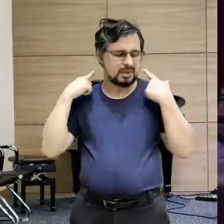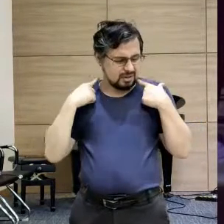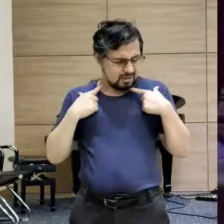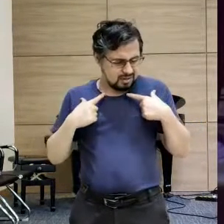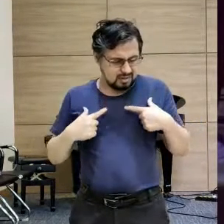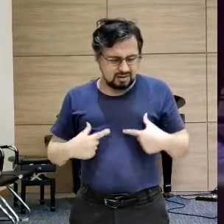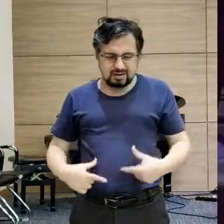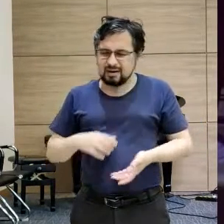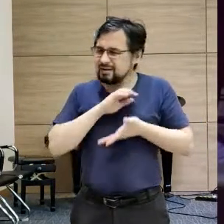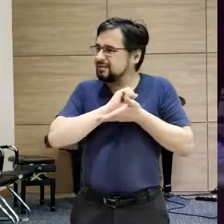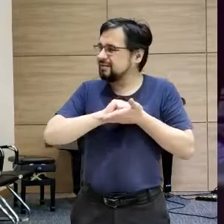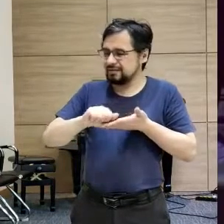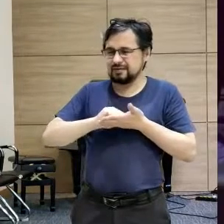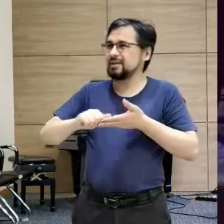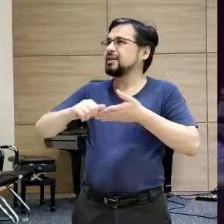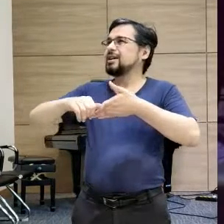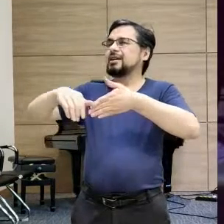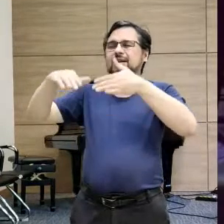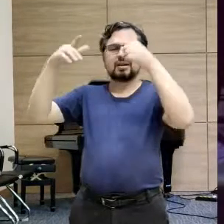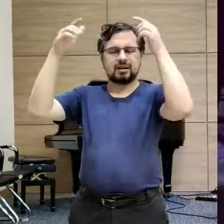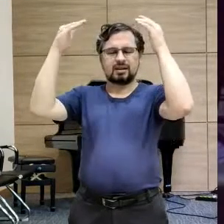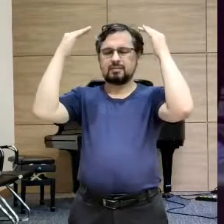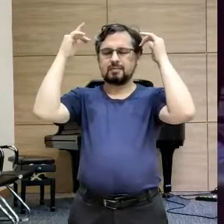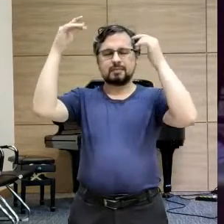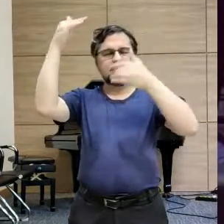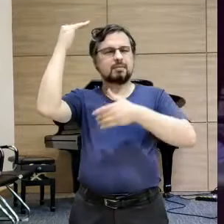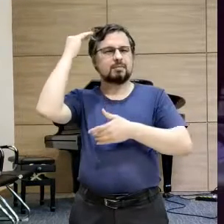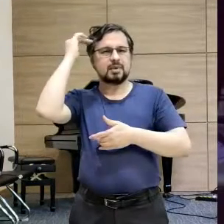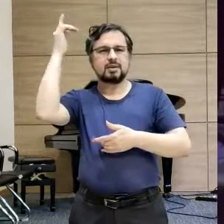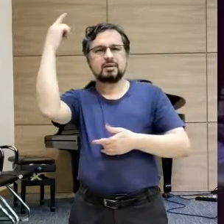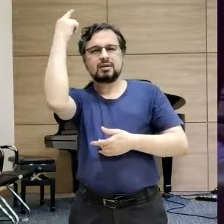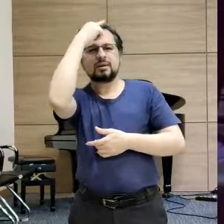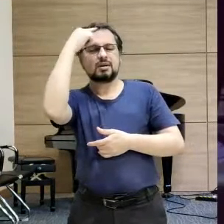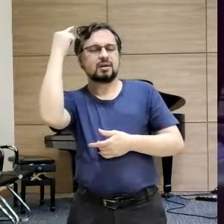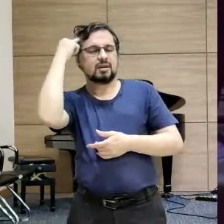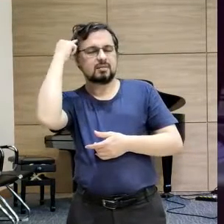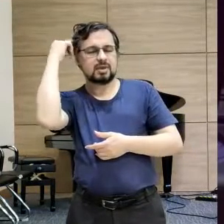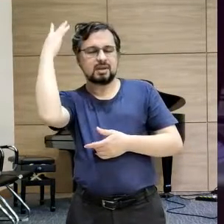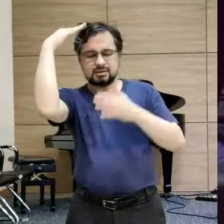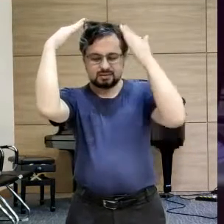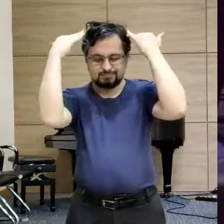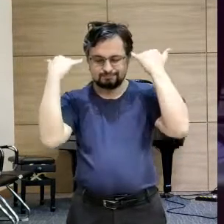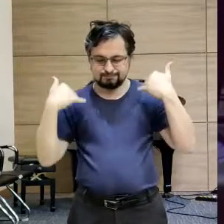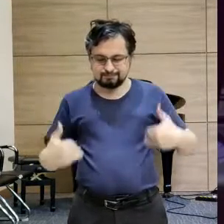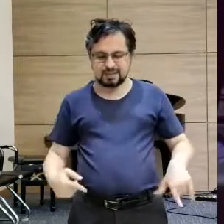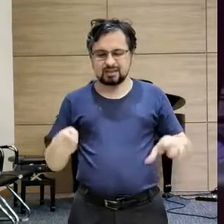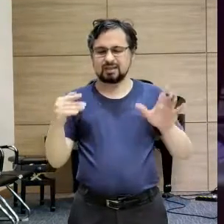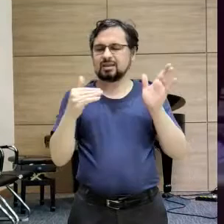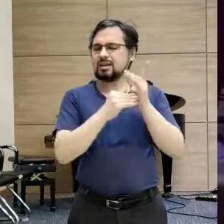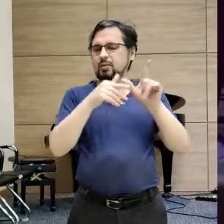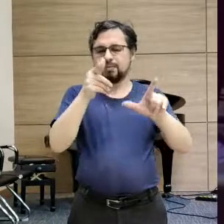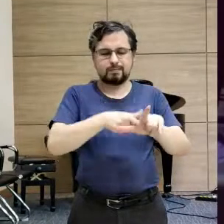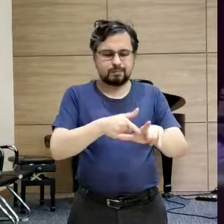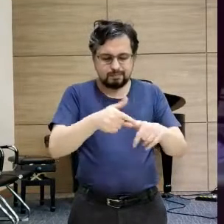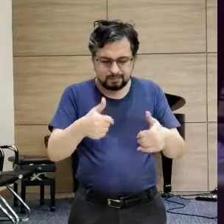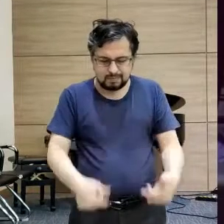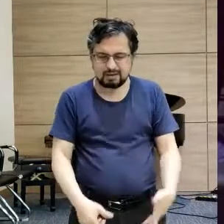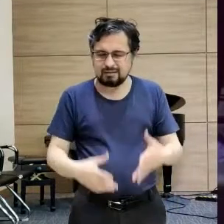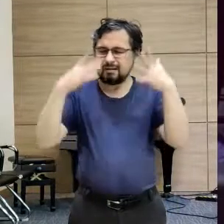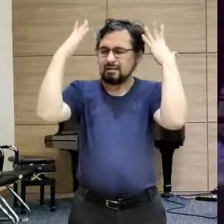lava-me do ápice da minha cabeça, as plantas dos meus pés, porque eu estou corrompido, eu estou